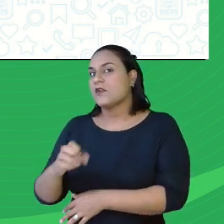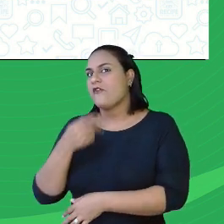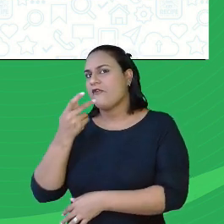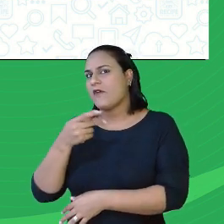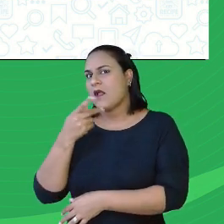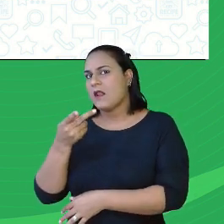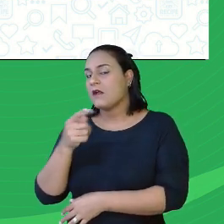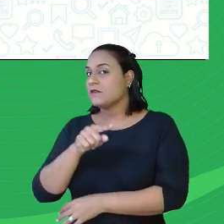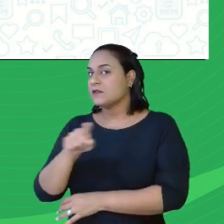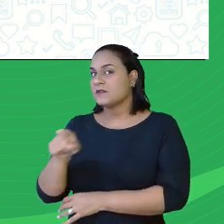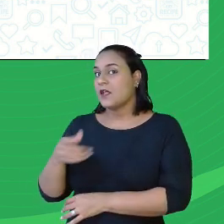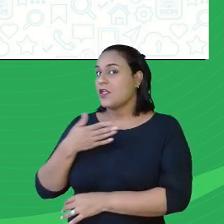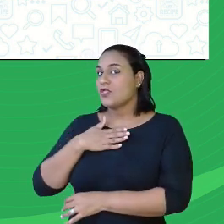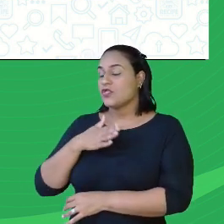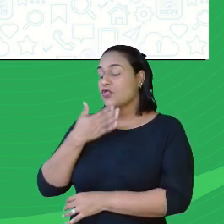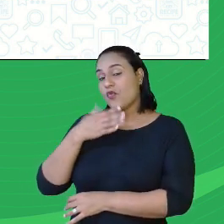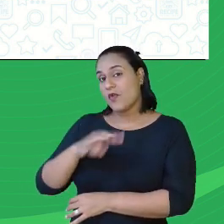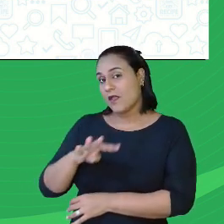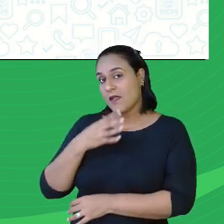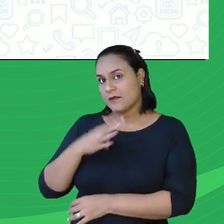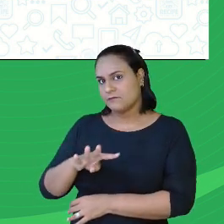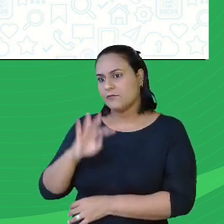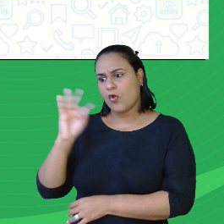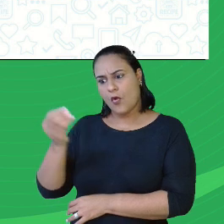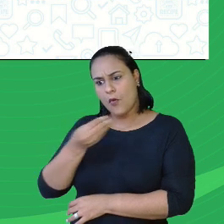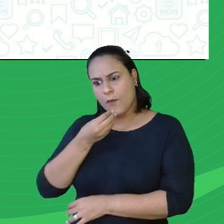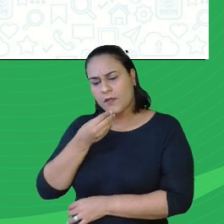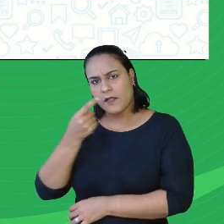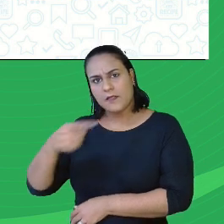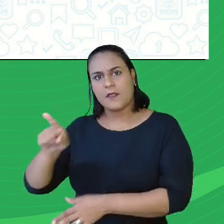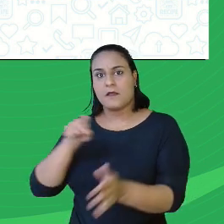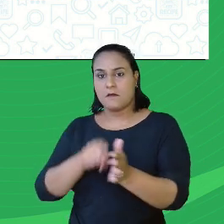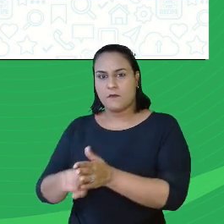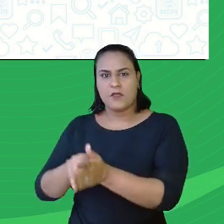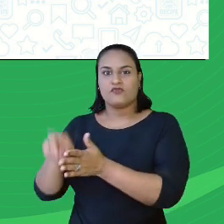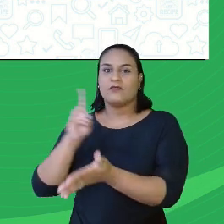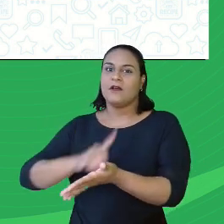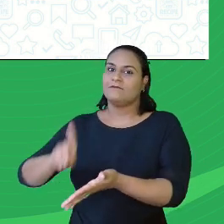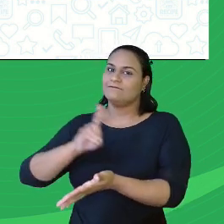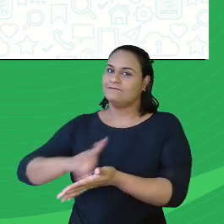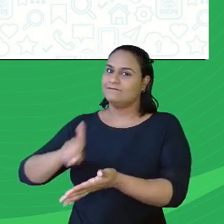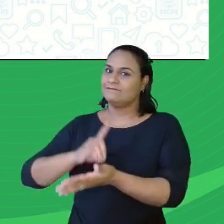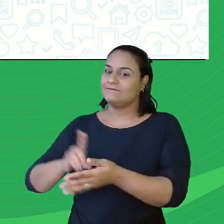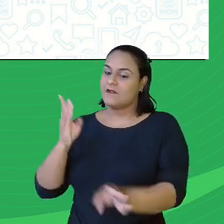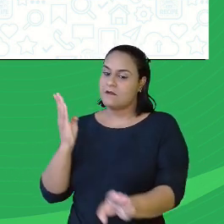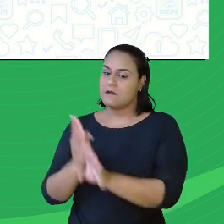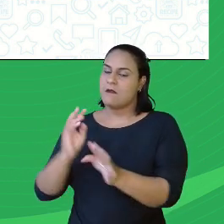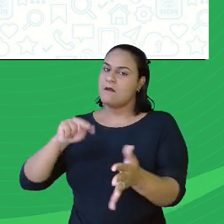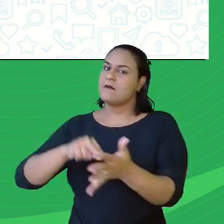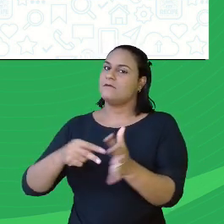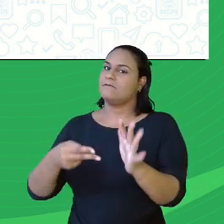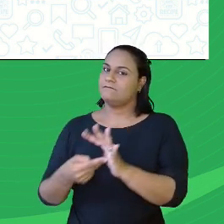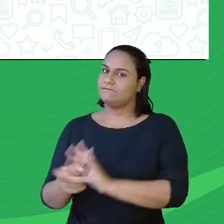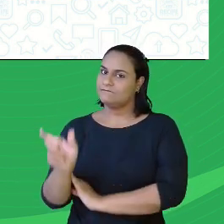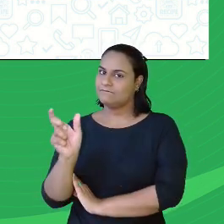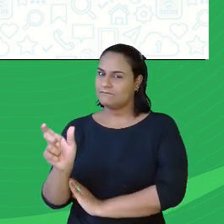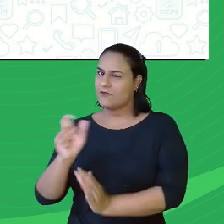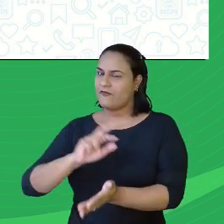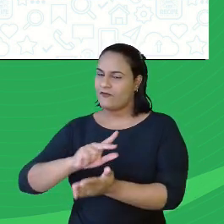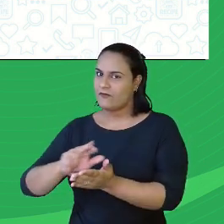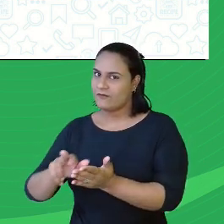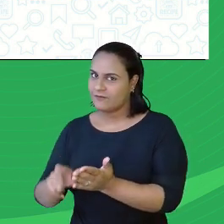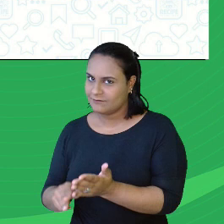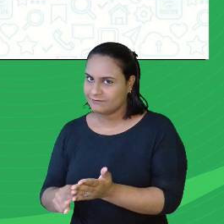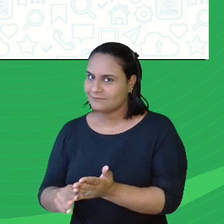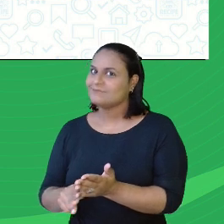agora, vocês não conhecem, olha aí a oportunidade de irem pesquisar no dicionário e encontrar o significado das palavras. Isso aí é